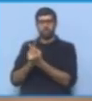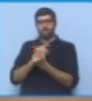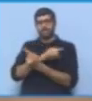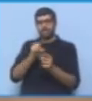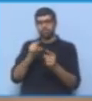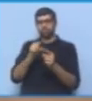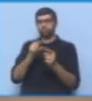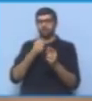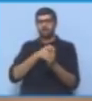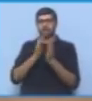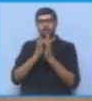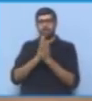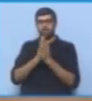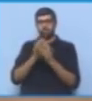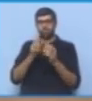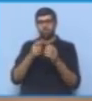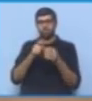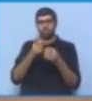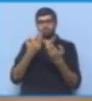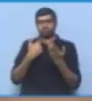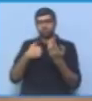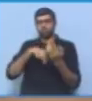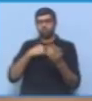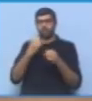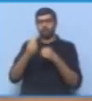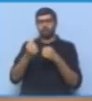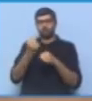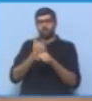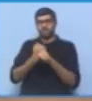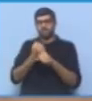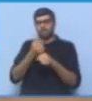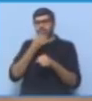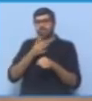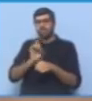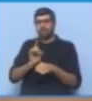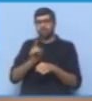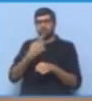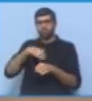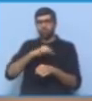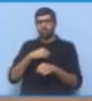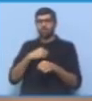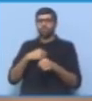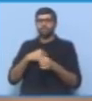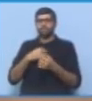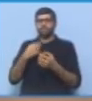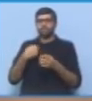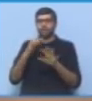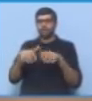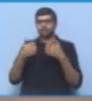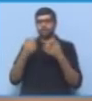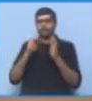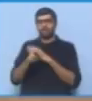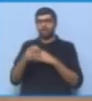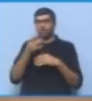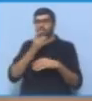lugar nas nossas paróquias. Não os deixávamos fazer nada. Jesus acolheu-os a todos. Chegava tudo à porta, não é? Nós não deixávamos entrar sequer em nenhuma assembleia,